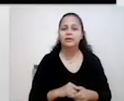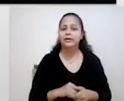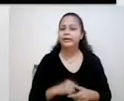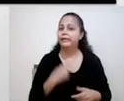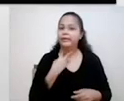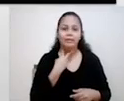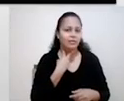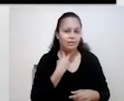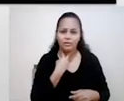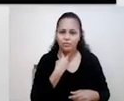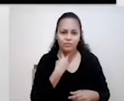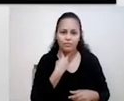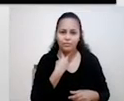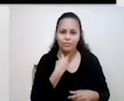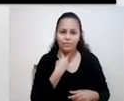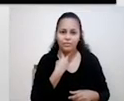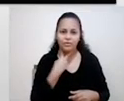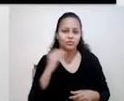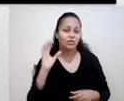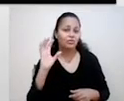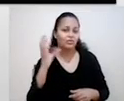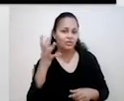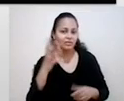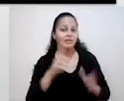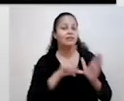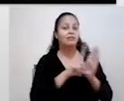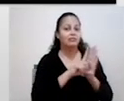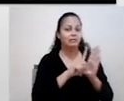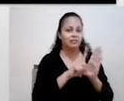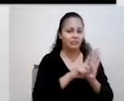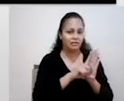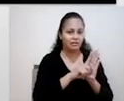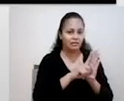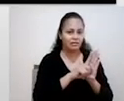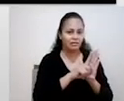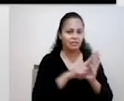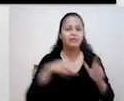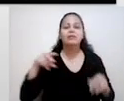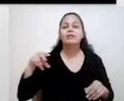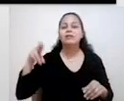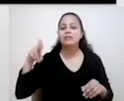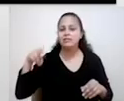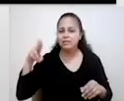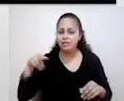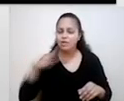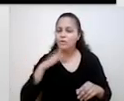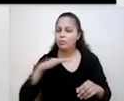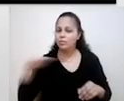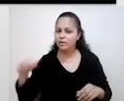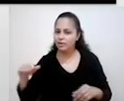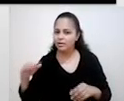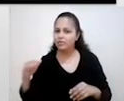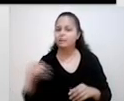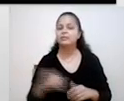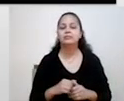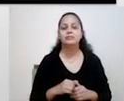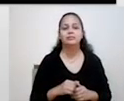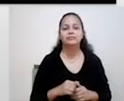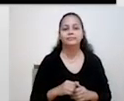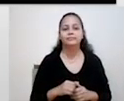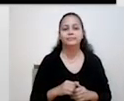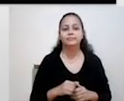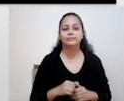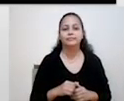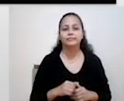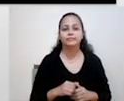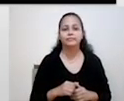deve ocorrer no futuro. Então, se essa lei for cumprida, nenhuma criança será objeto disso. Então, é